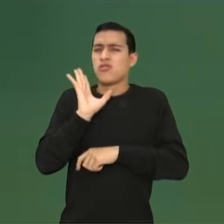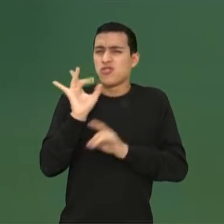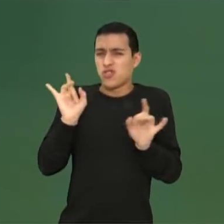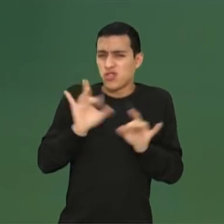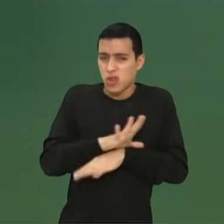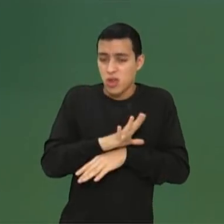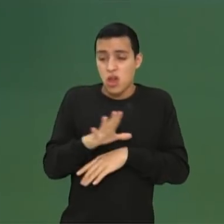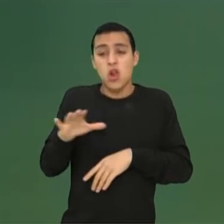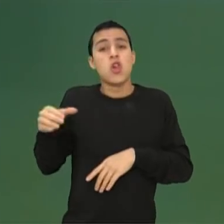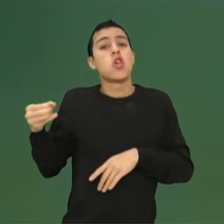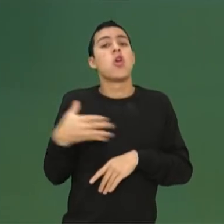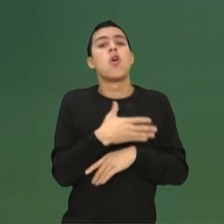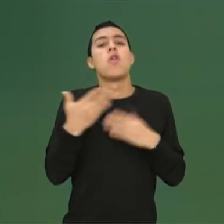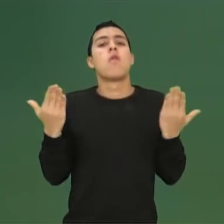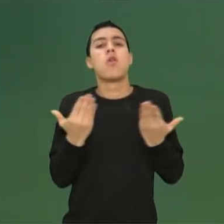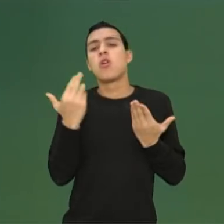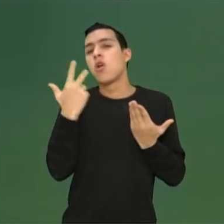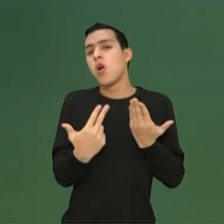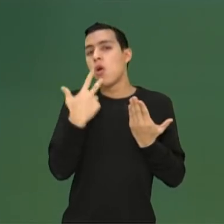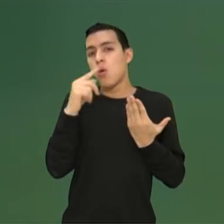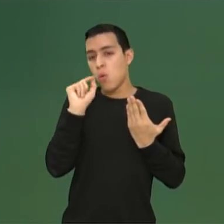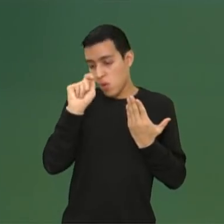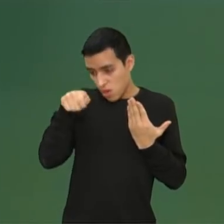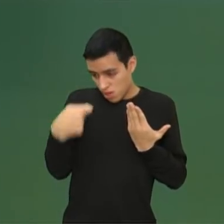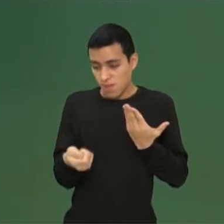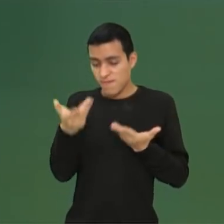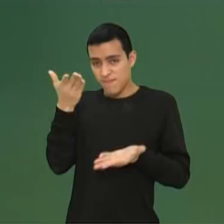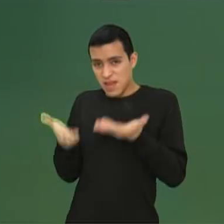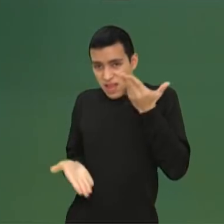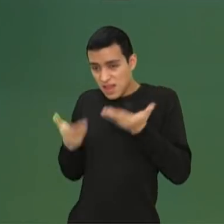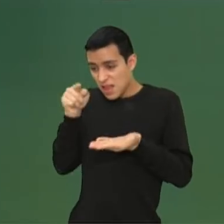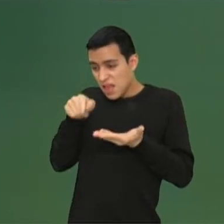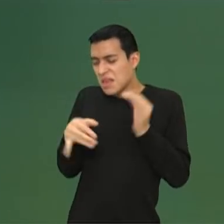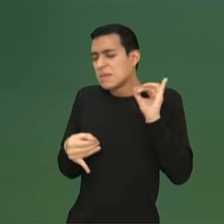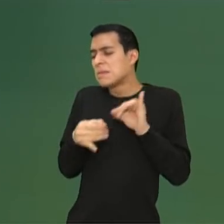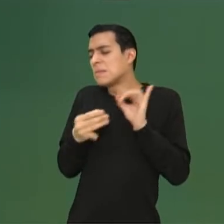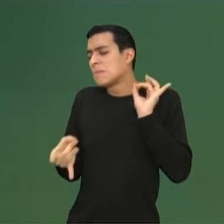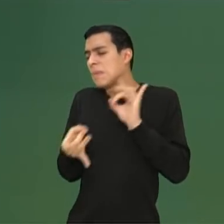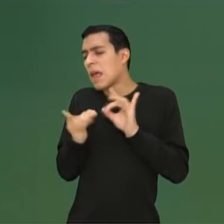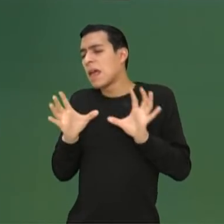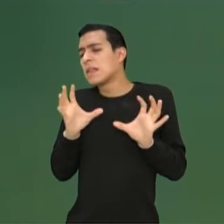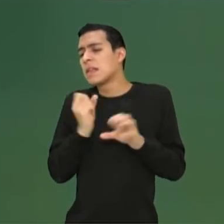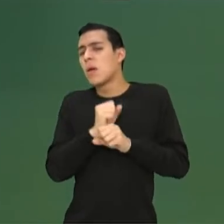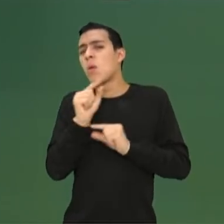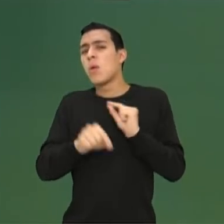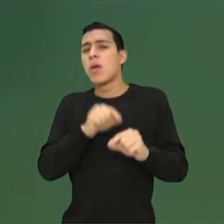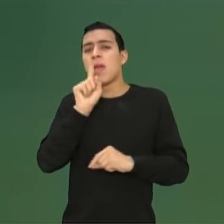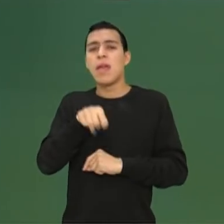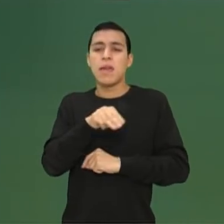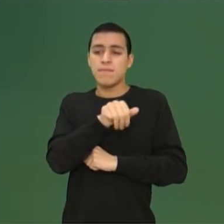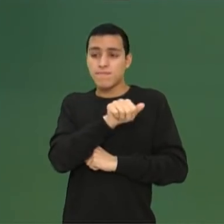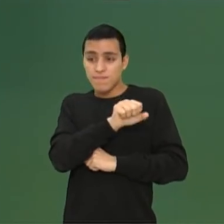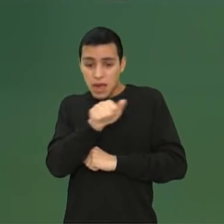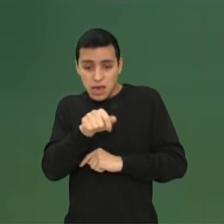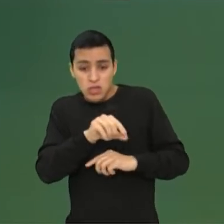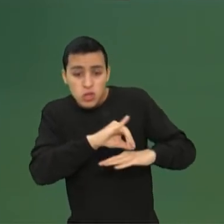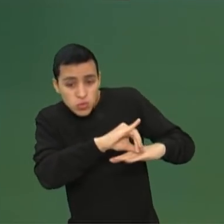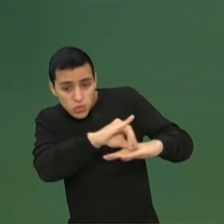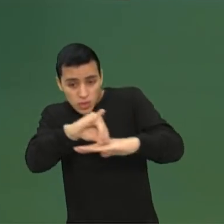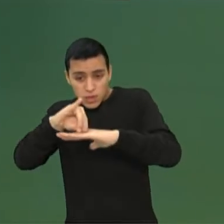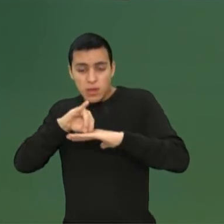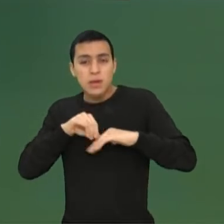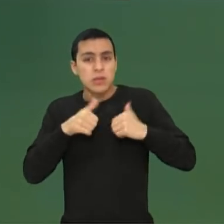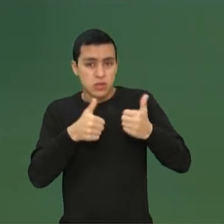a novidade de hoje é a balança, um instrumento específico que mede a massa dos corpos. Vamos